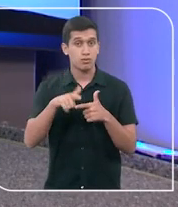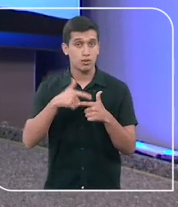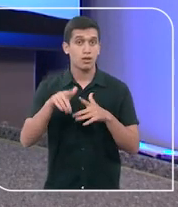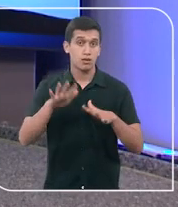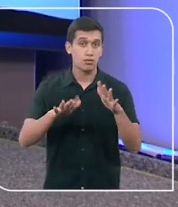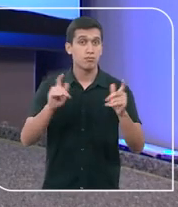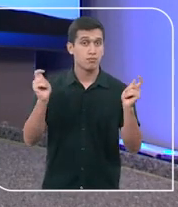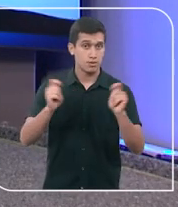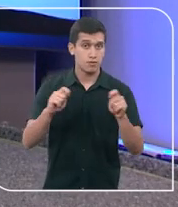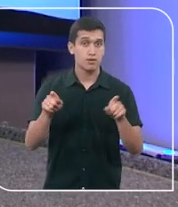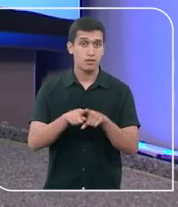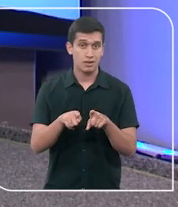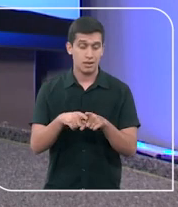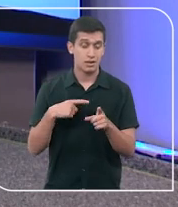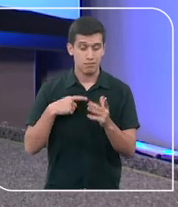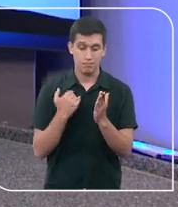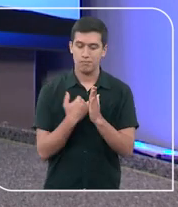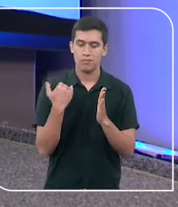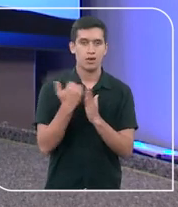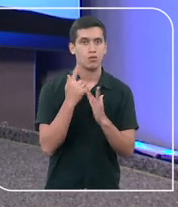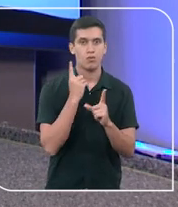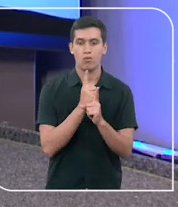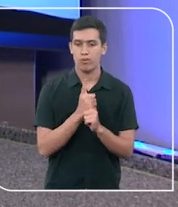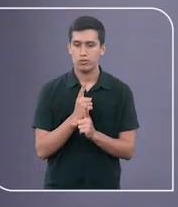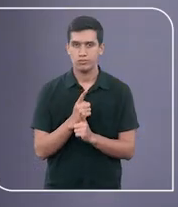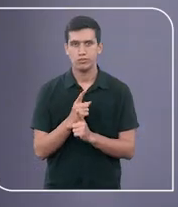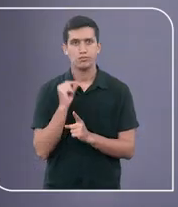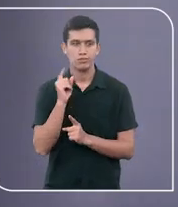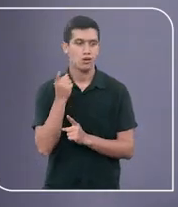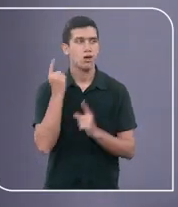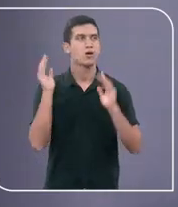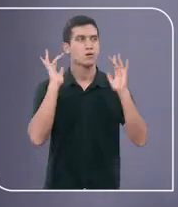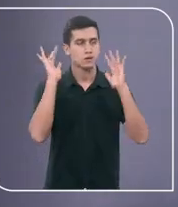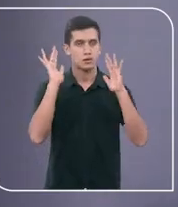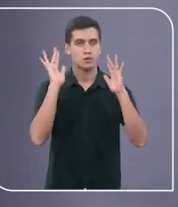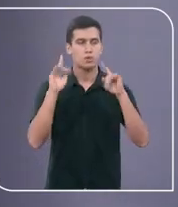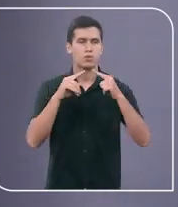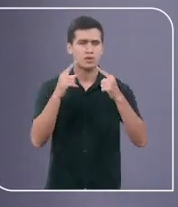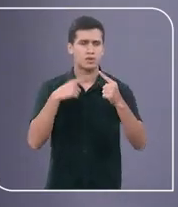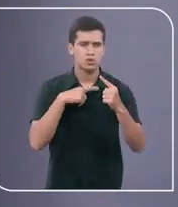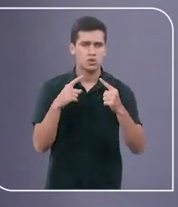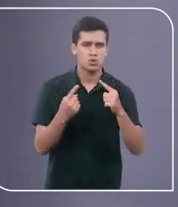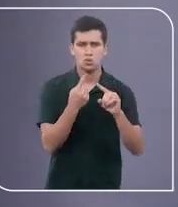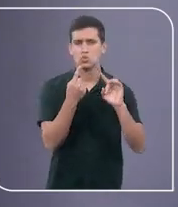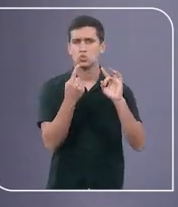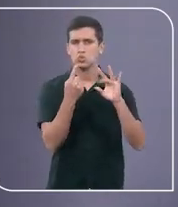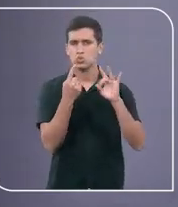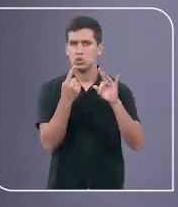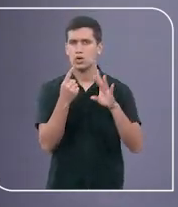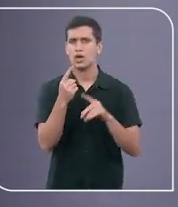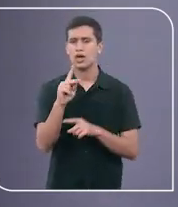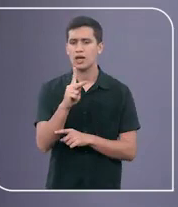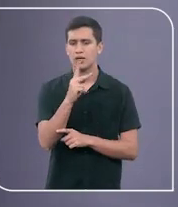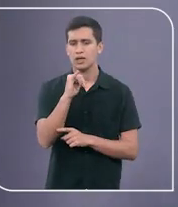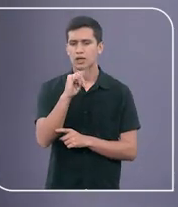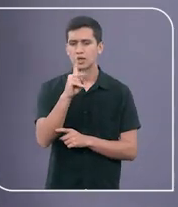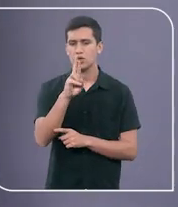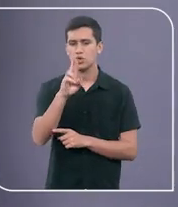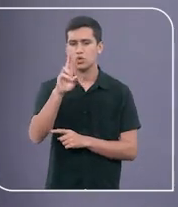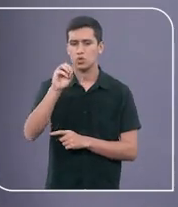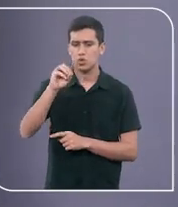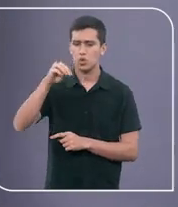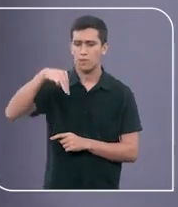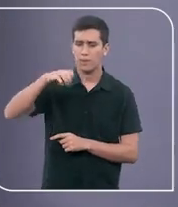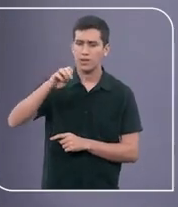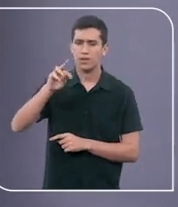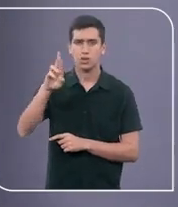até ser mais recorrente do que o que a gente imagina, né? Quando há apenas um único hidrômetro no condomínio, professor Francisco, a forma dentro